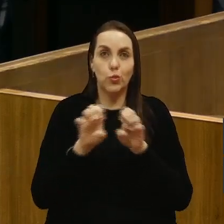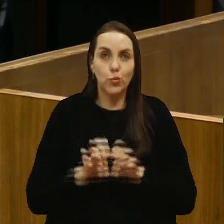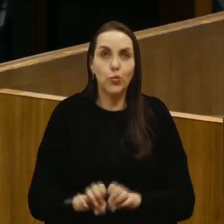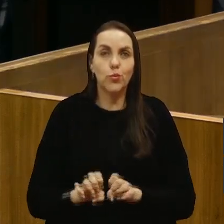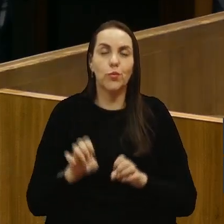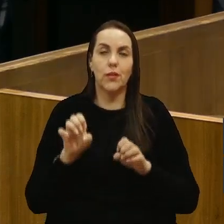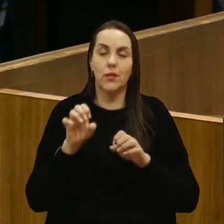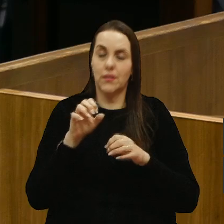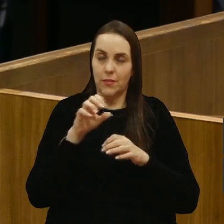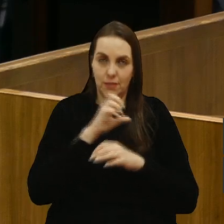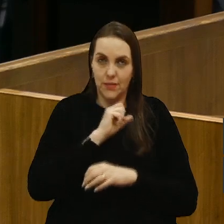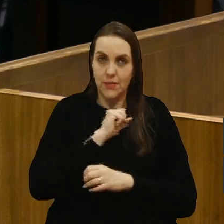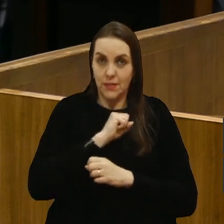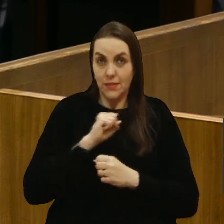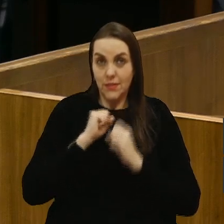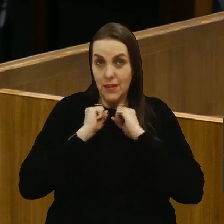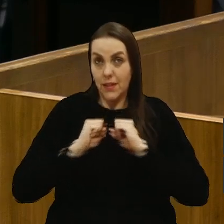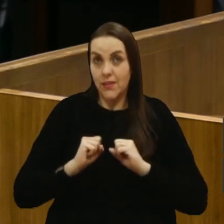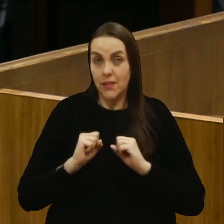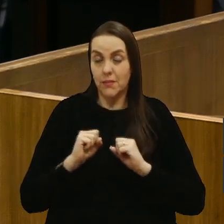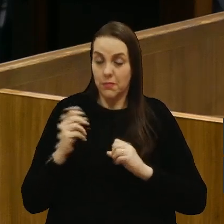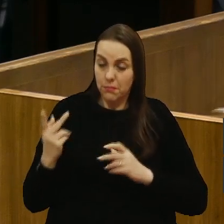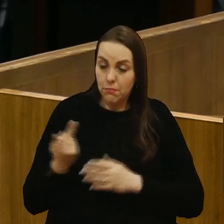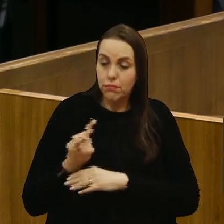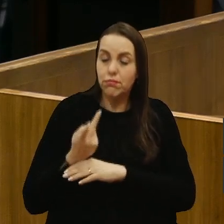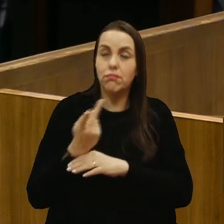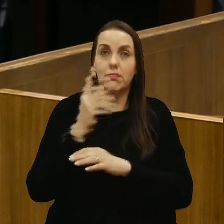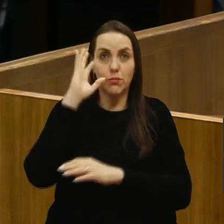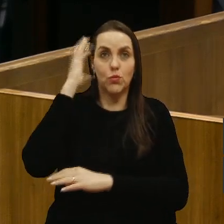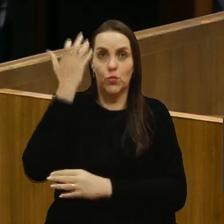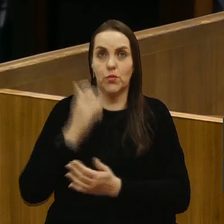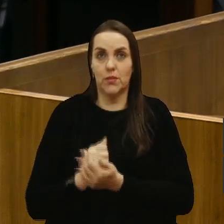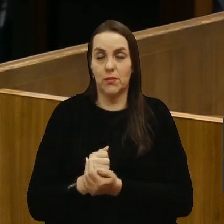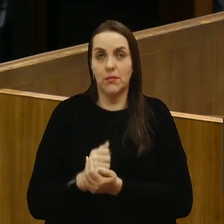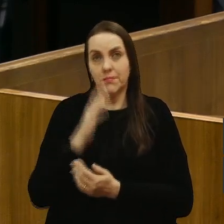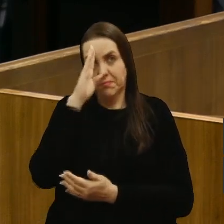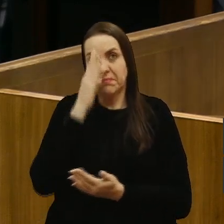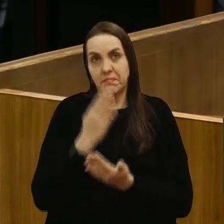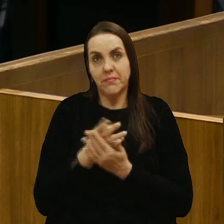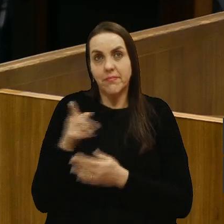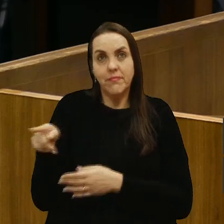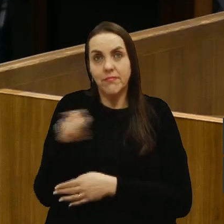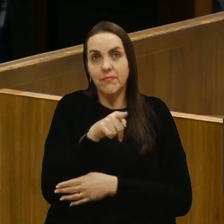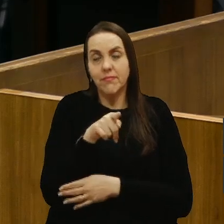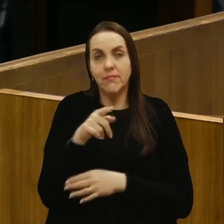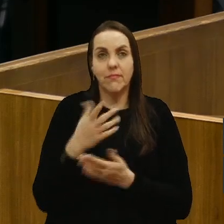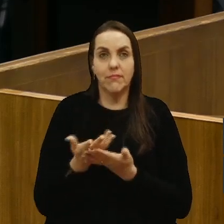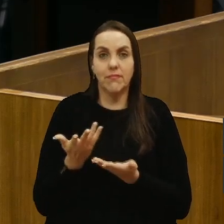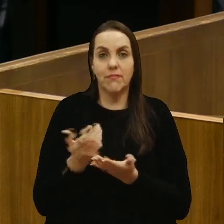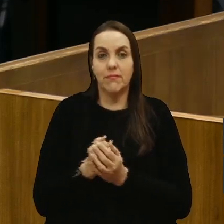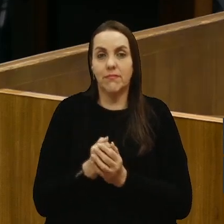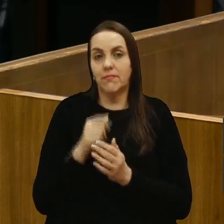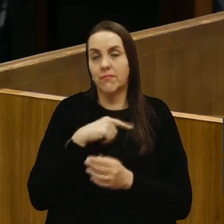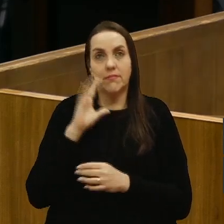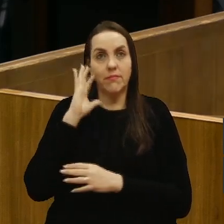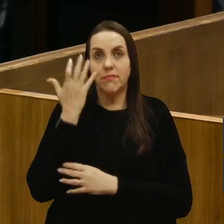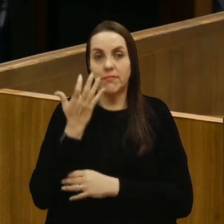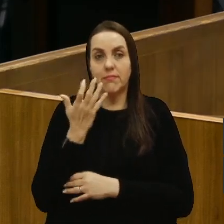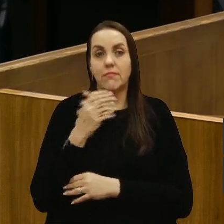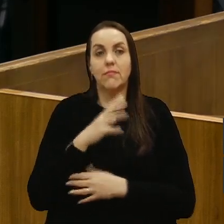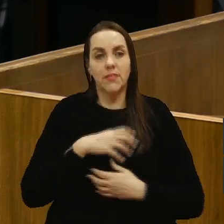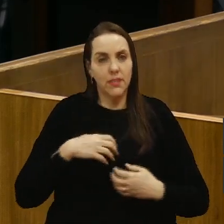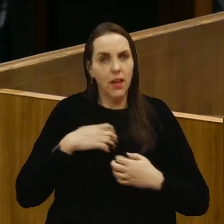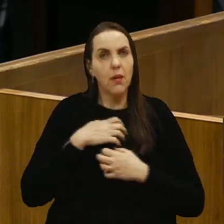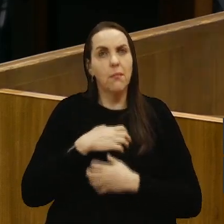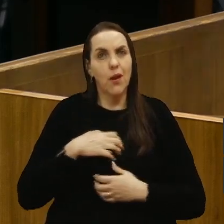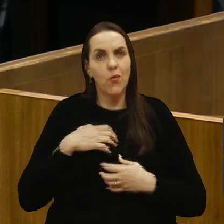para buscar soluções. Então, eu acredito que cabe a eles buscar isso. E quando não ocorre, a gente acaba ficando magoado, né?